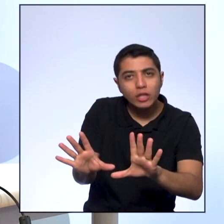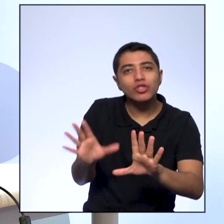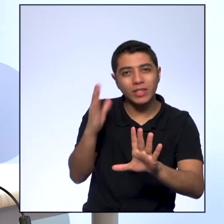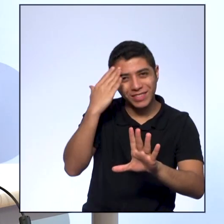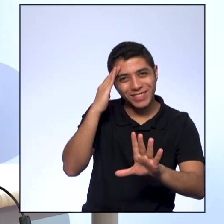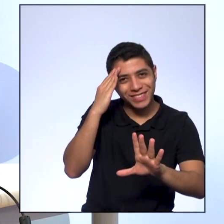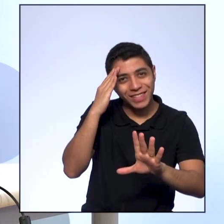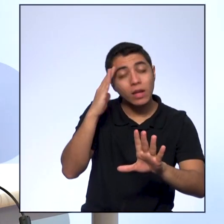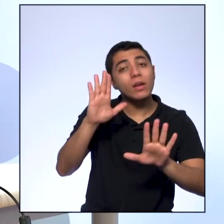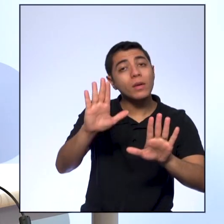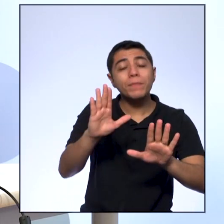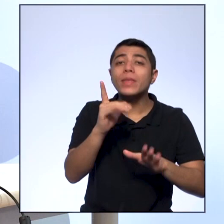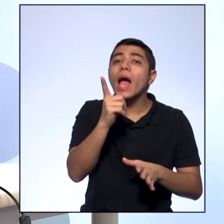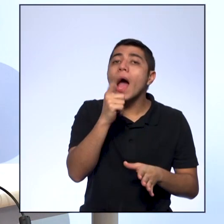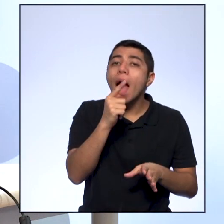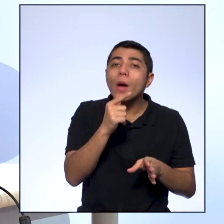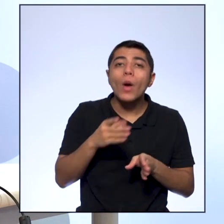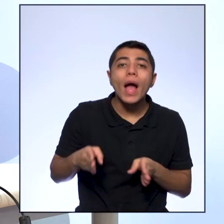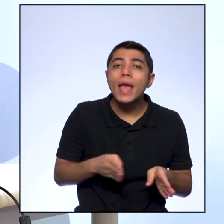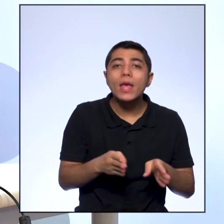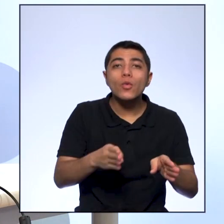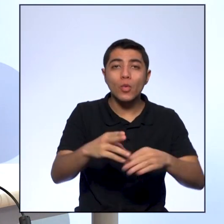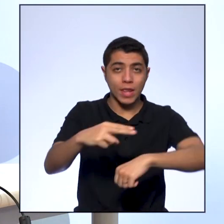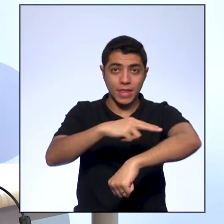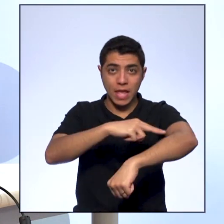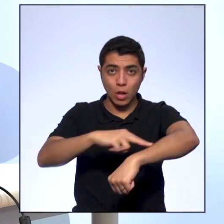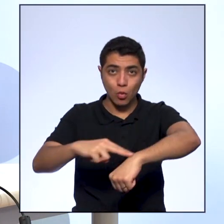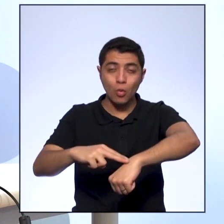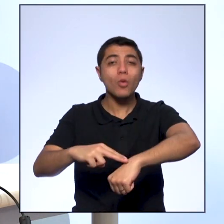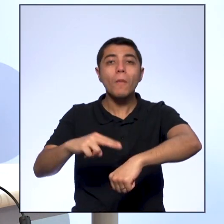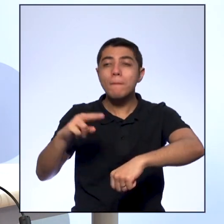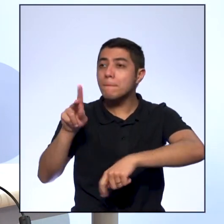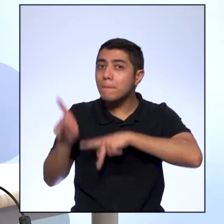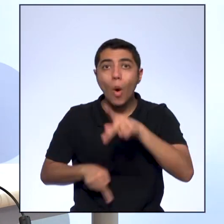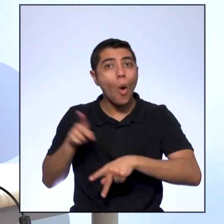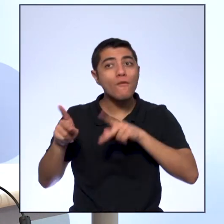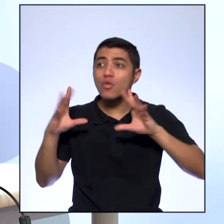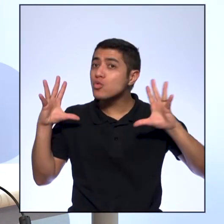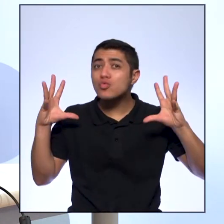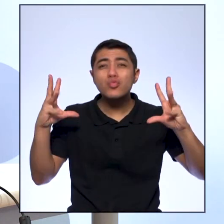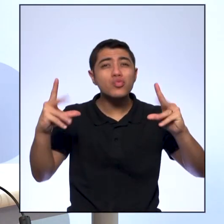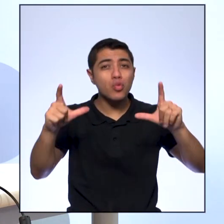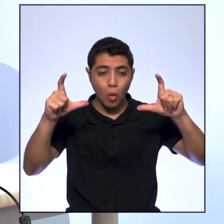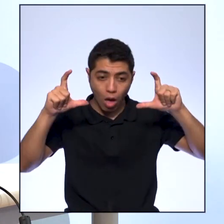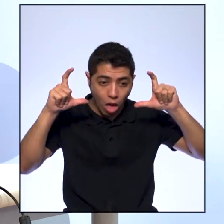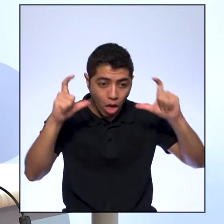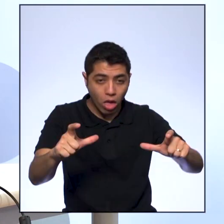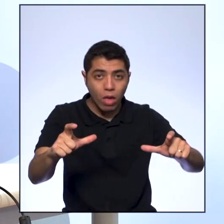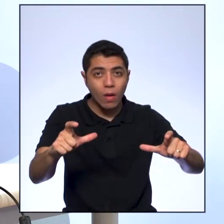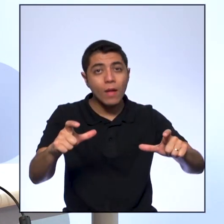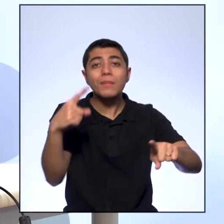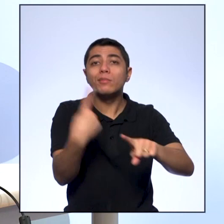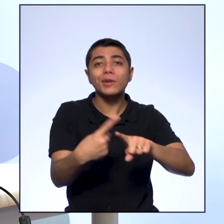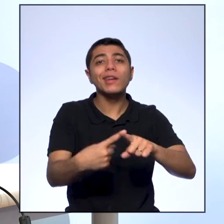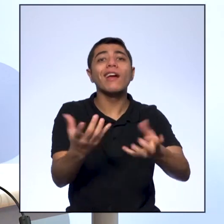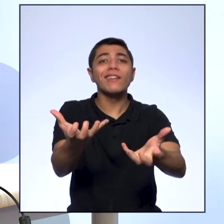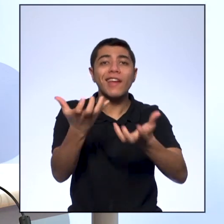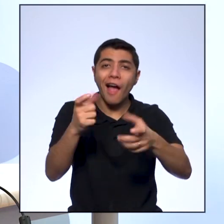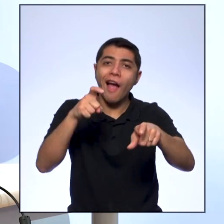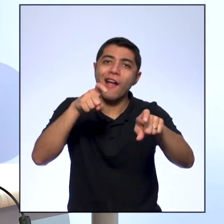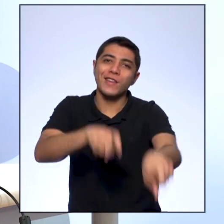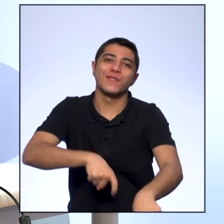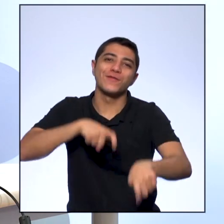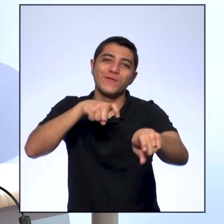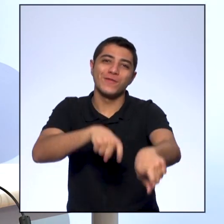território seja muito atraente para outros povos viverem ali, porque a agricultura é a principal atividade econômica, né, do mundo